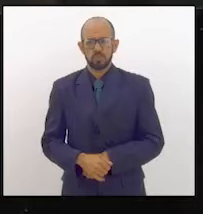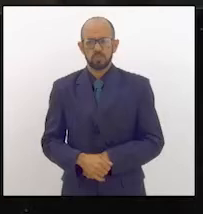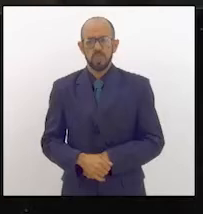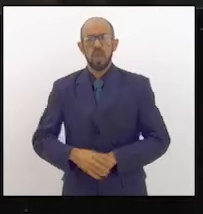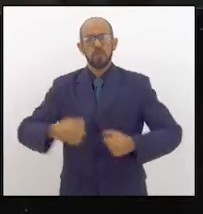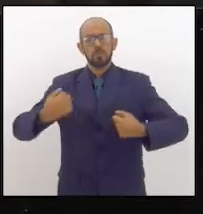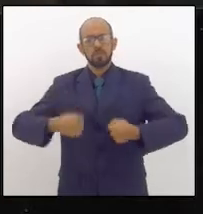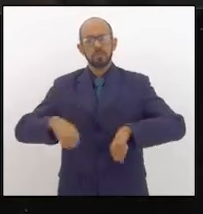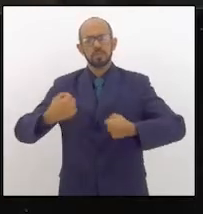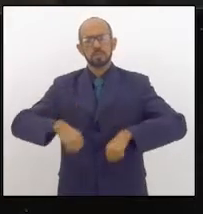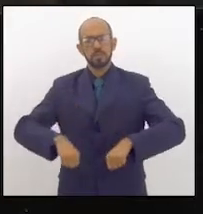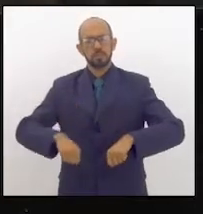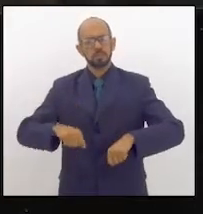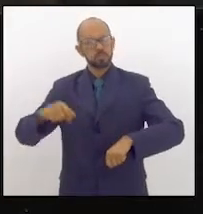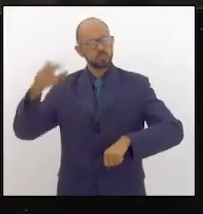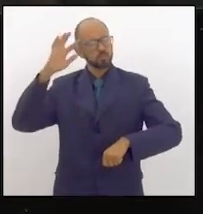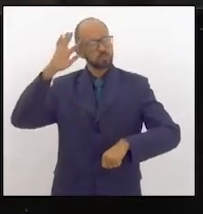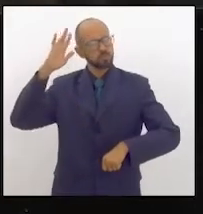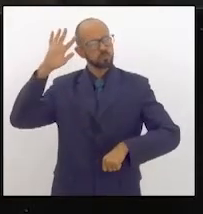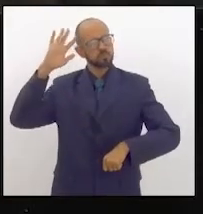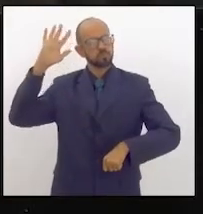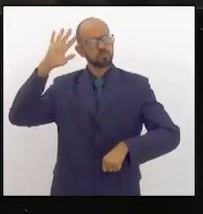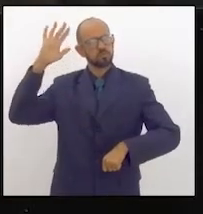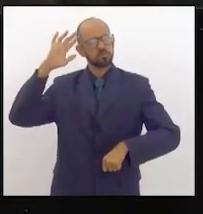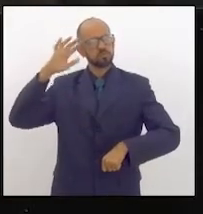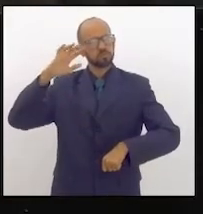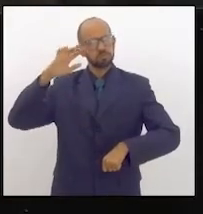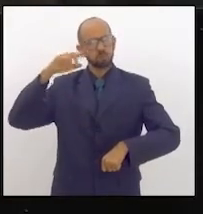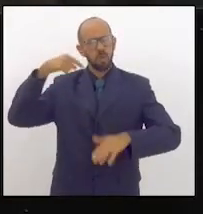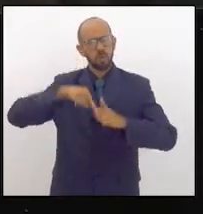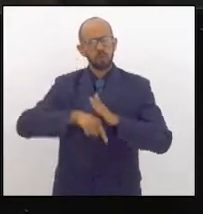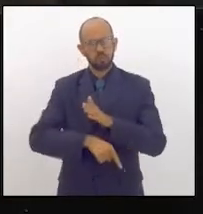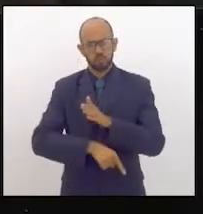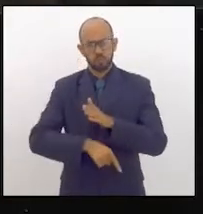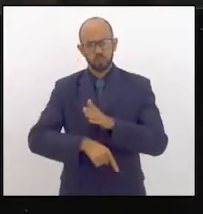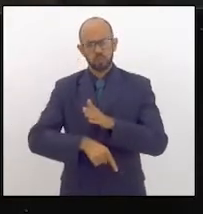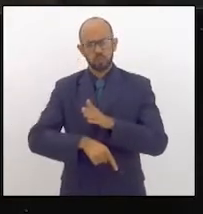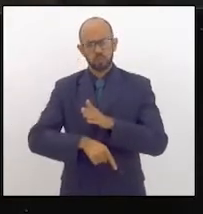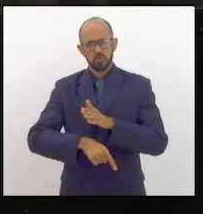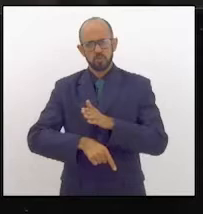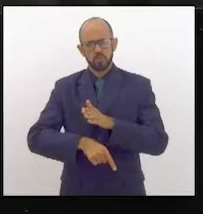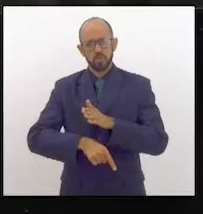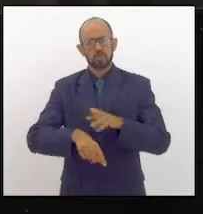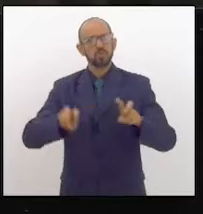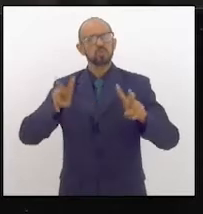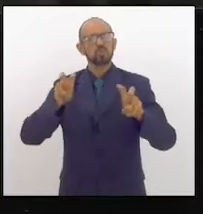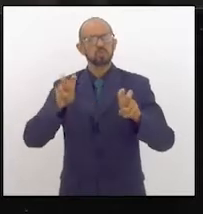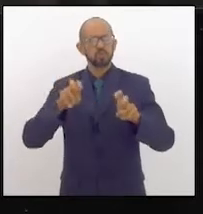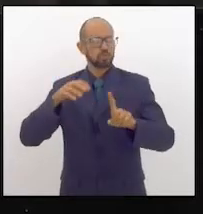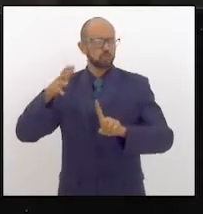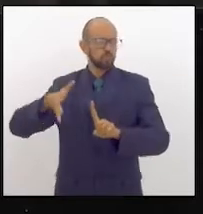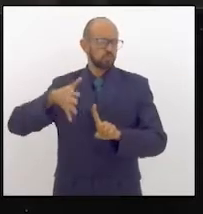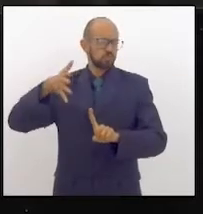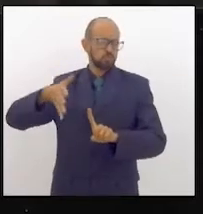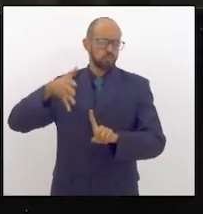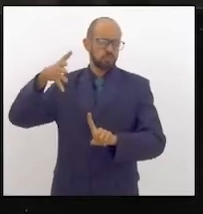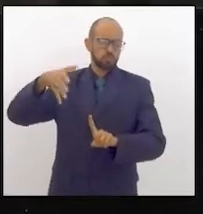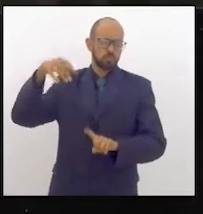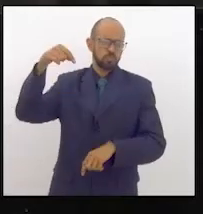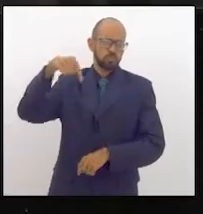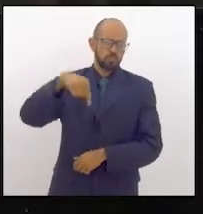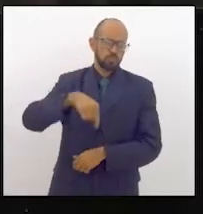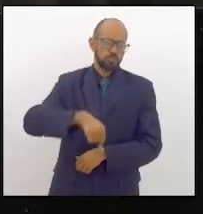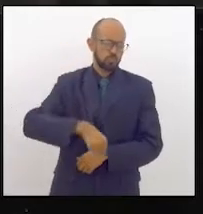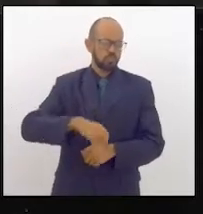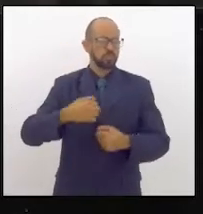fazer uma reflexão muito grande do que que se está debatendo aqui dentro dessa casa